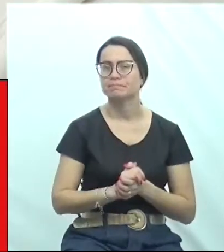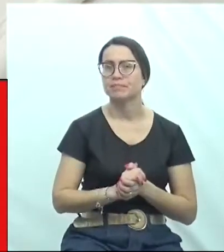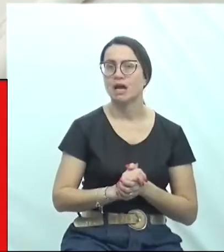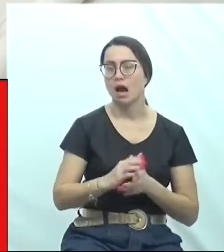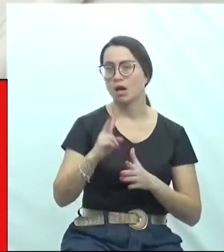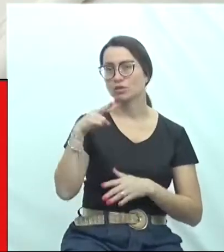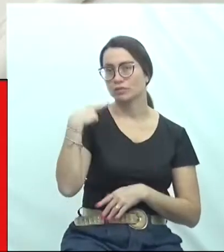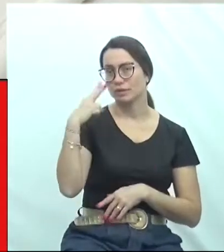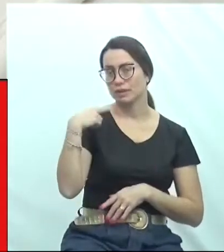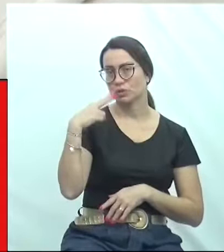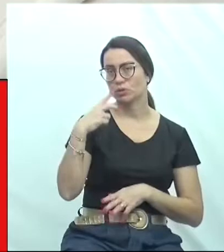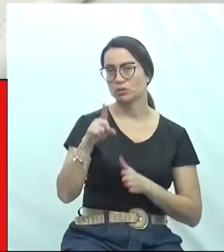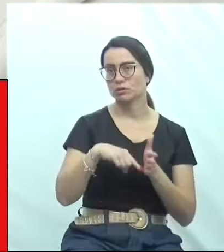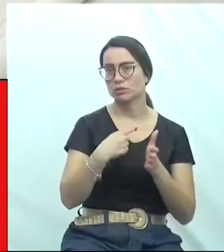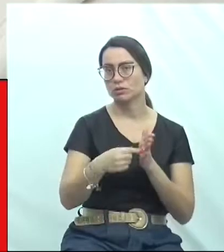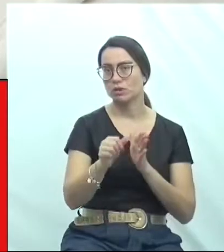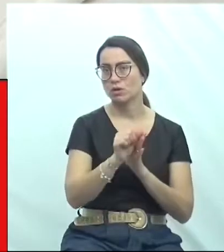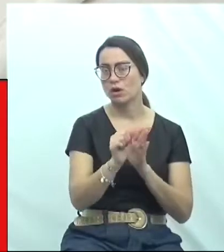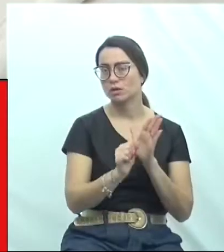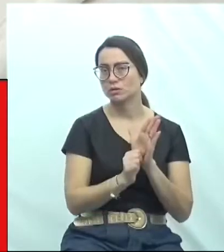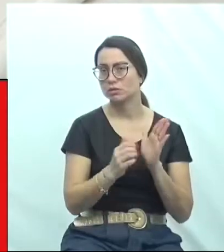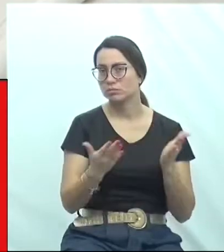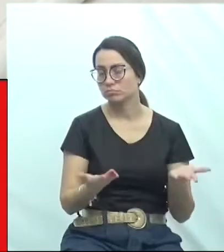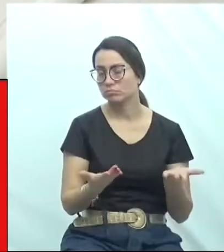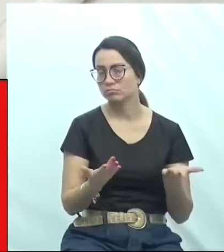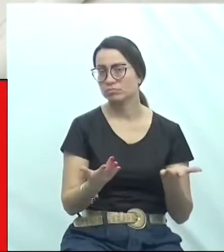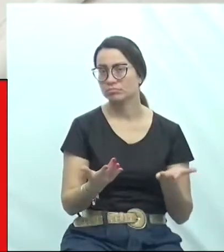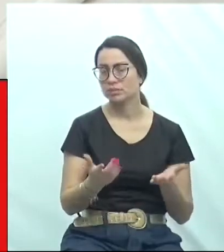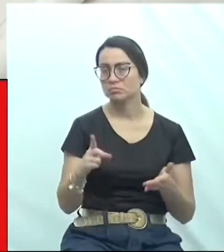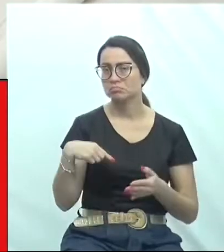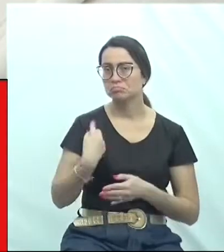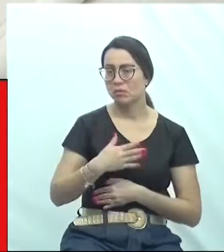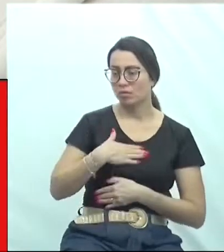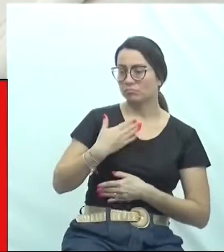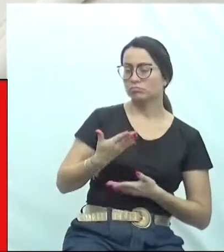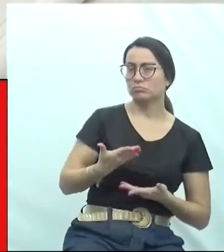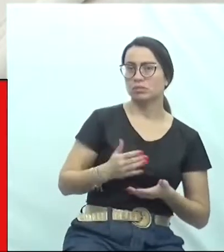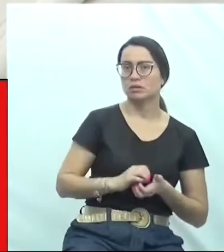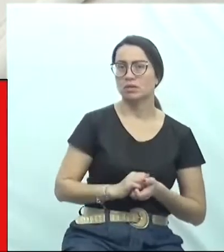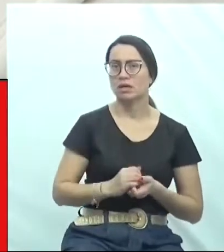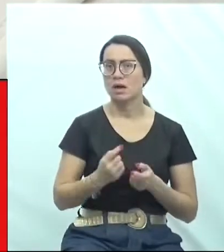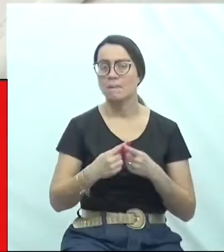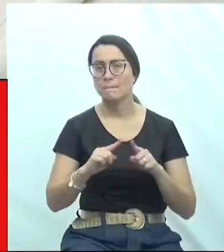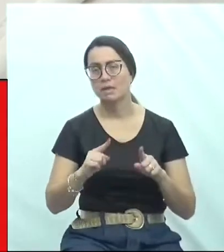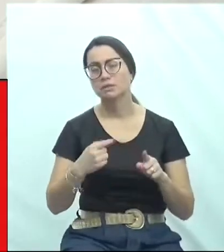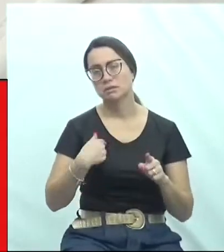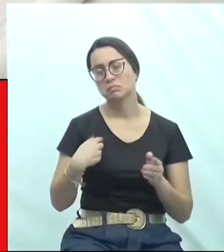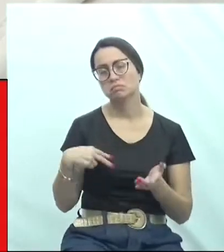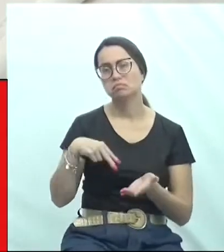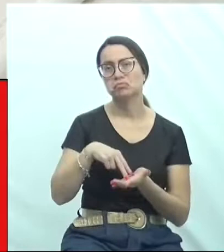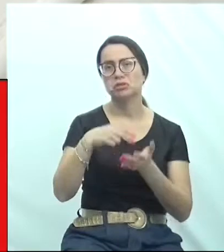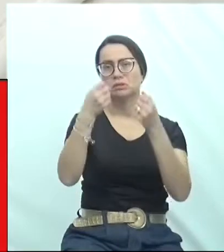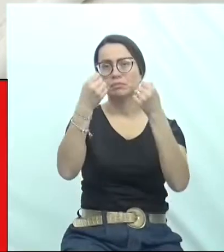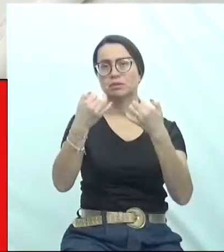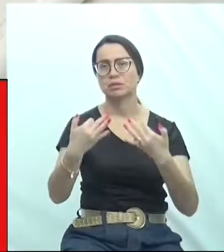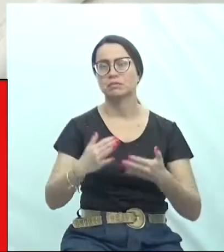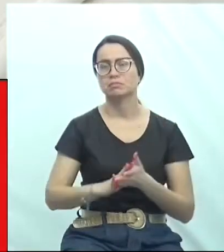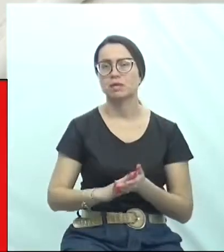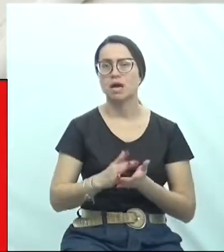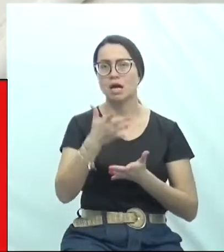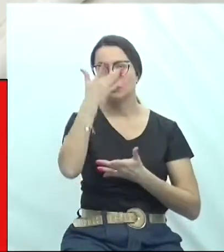pegou, foi pego de surpresa, na verdade. Mas assim, ó, a Casan está aqui para esclarecimentos, tá? Ninguém quer prejudicar